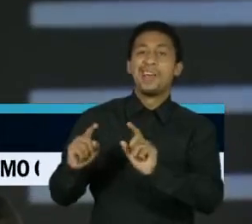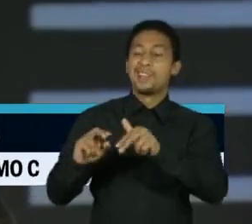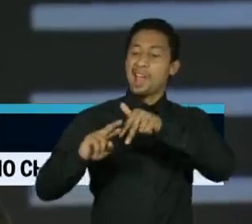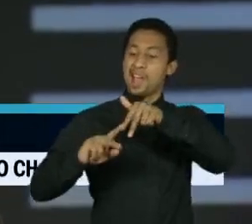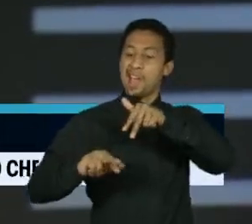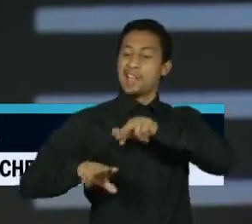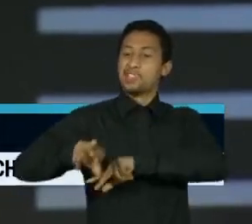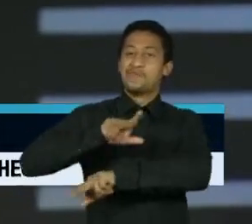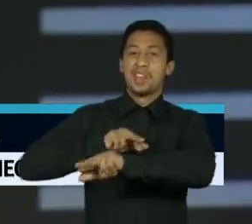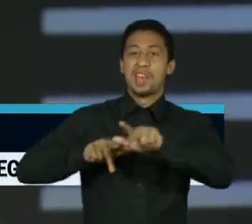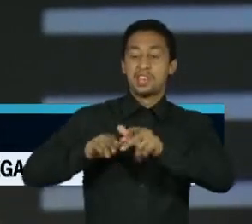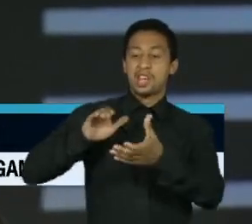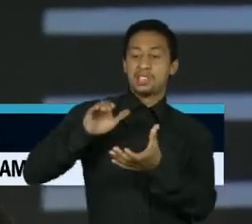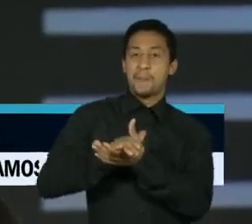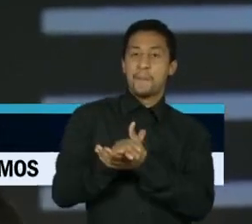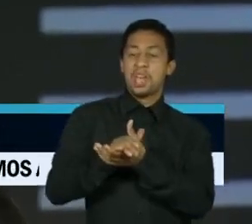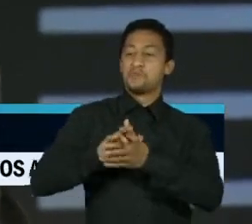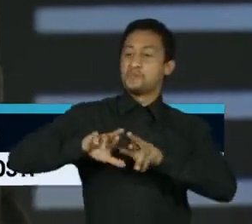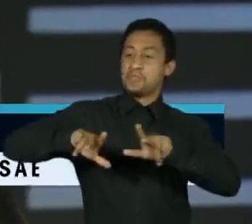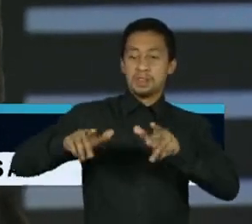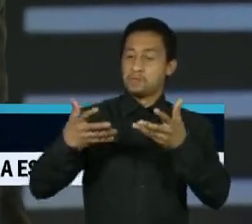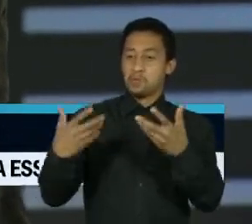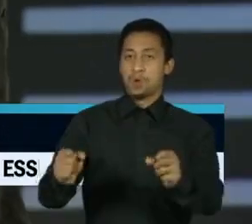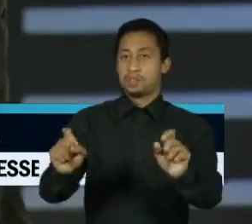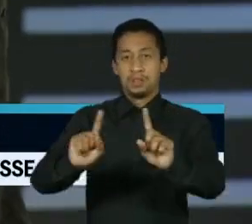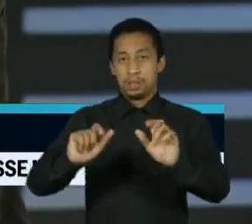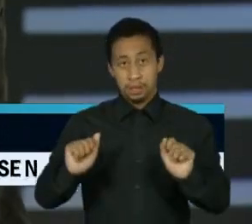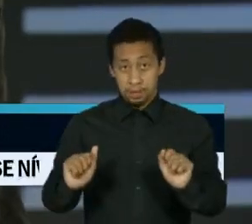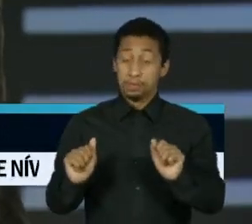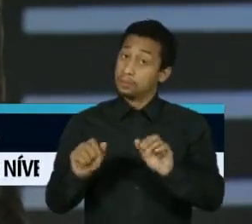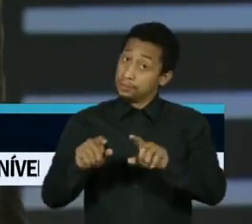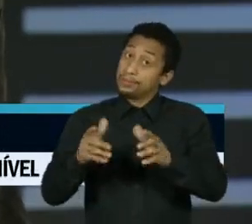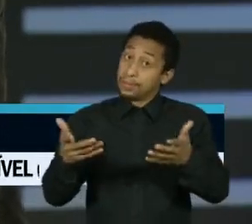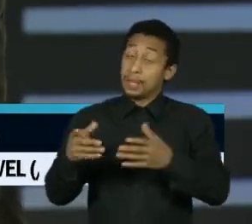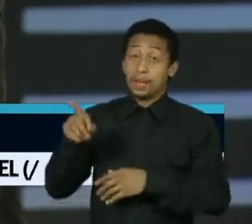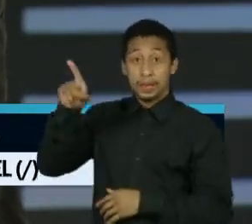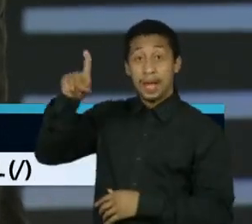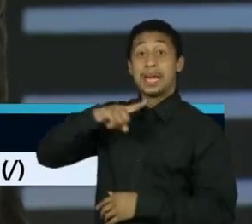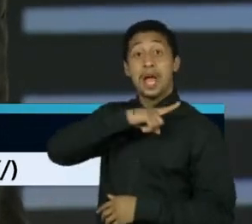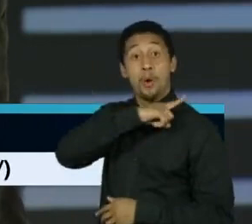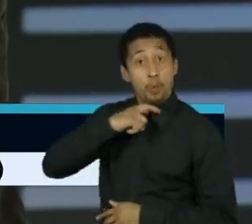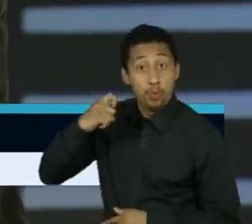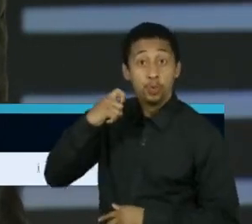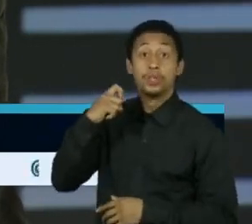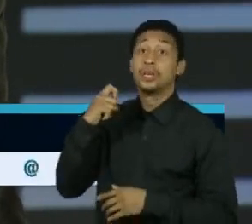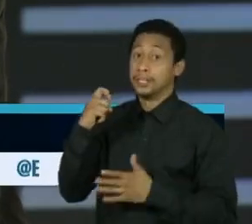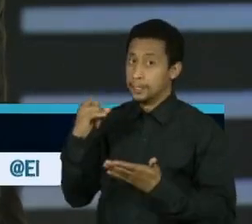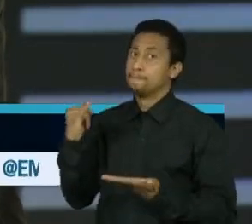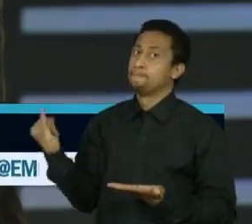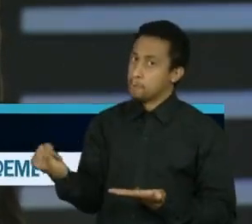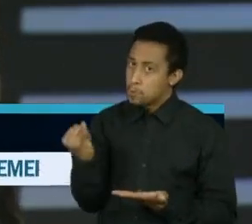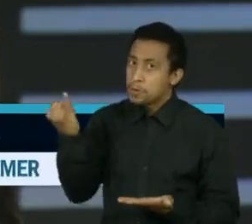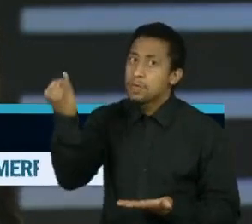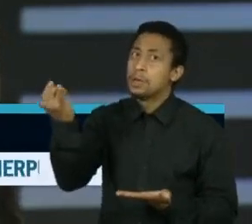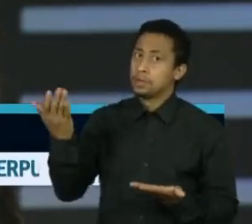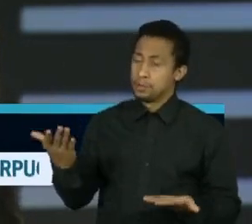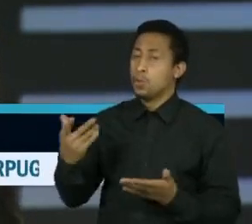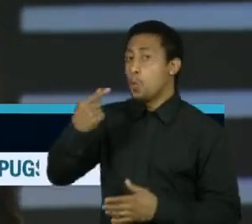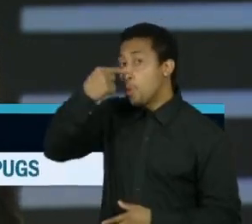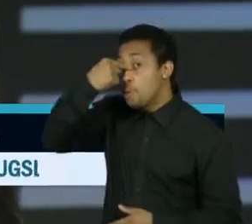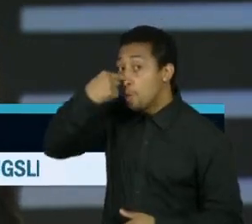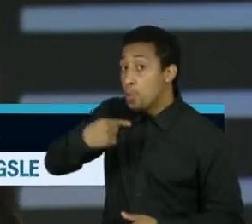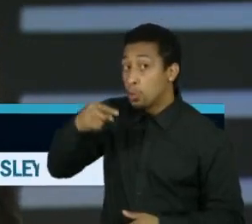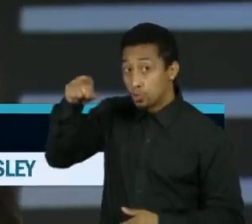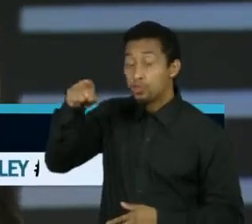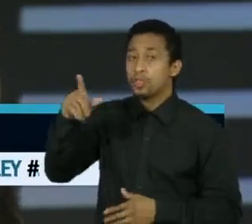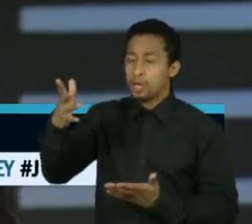heteronormativas de casamento, por exemplo, né? Que é uma coisa que a gente sabe que na Rússia é uma questão importante para o Putin, para aqueles que